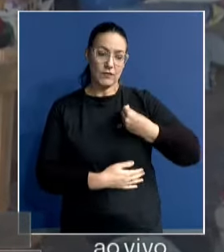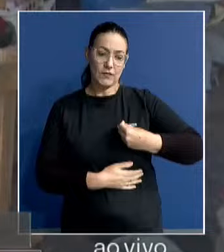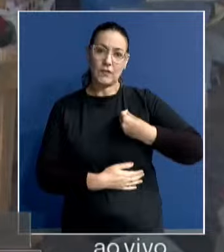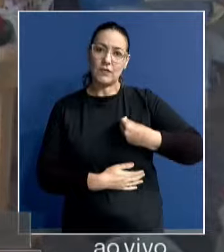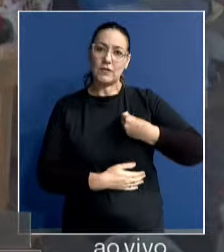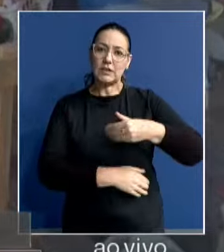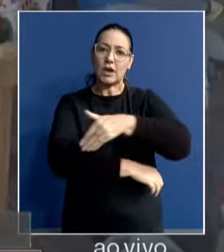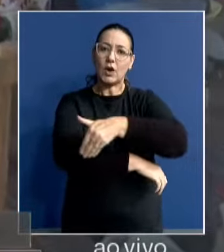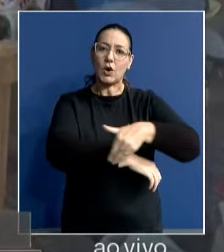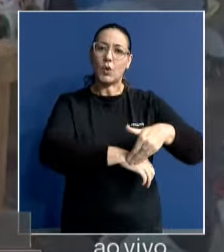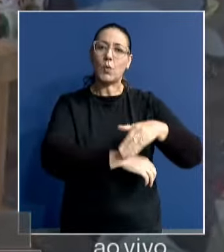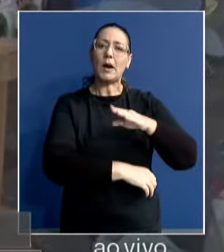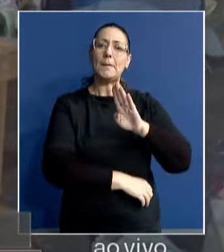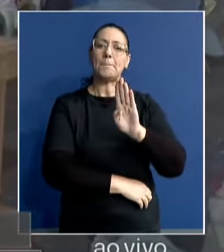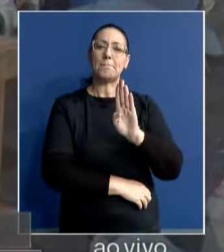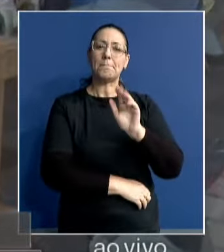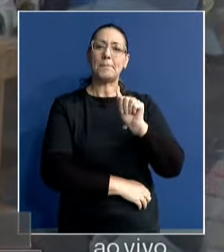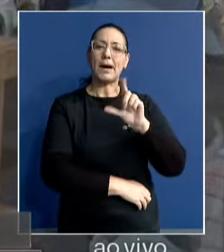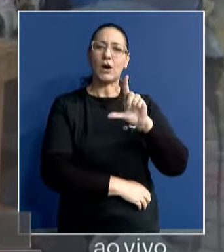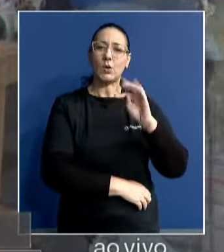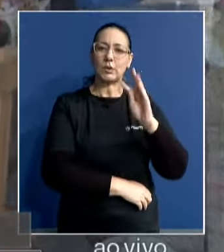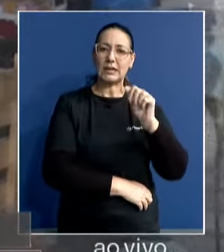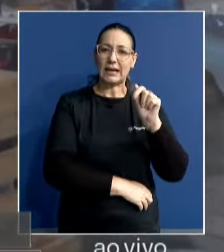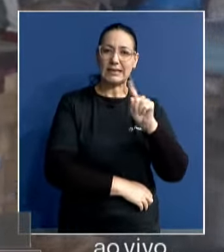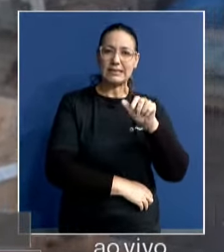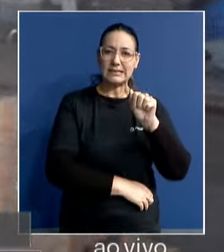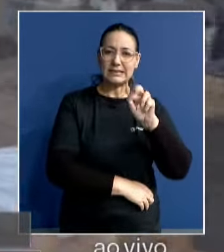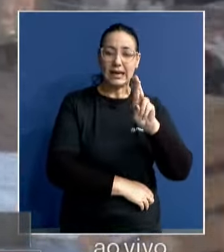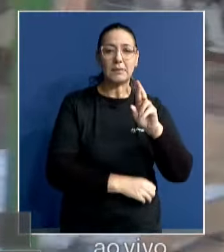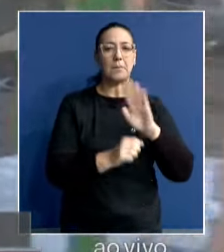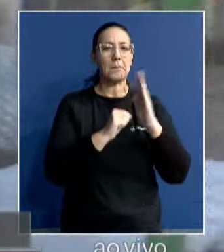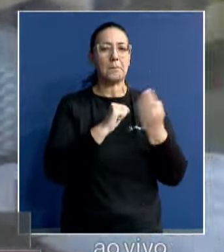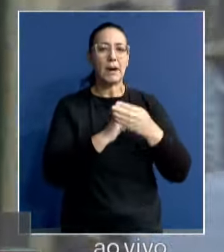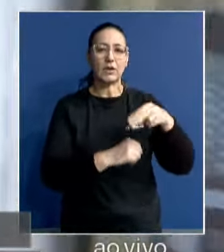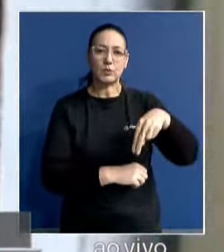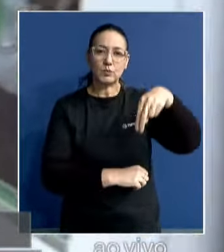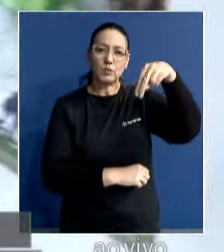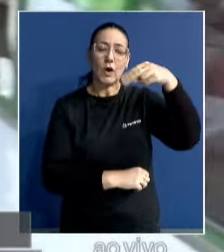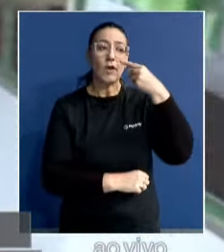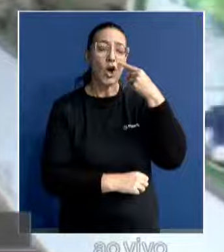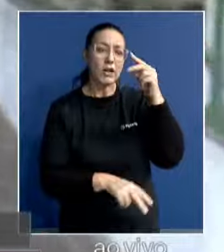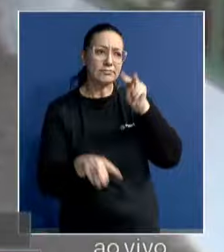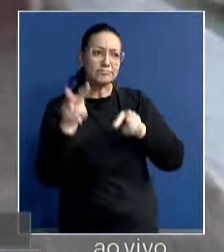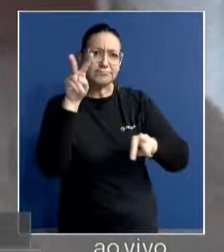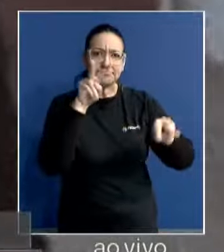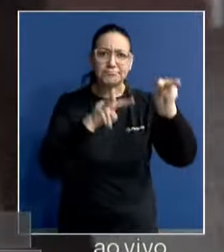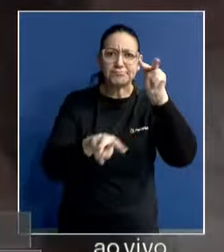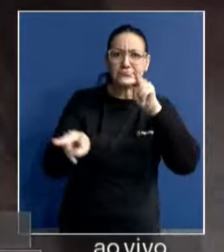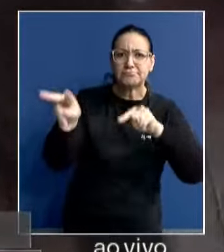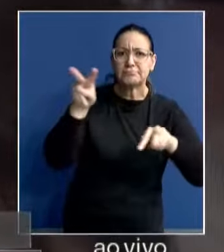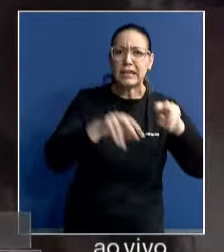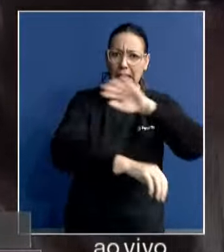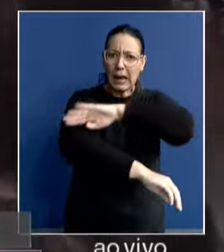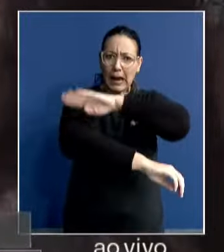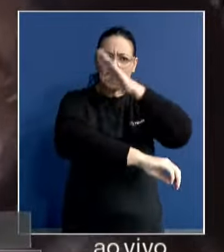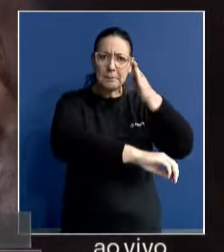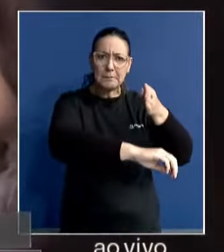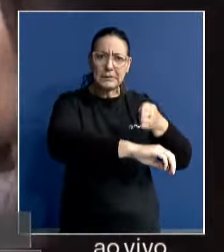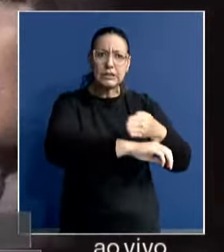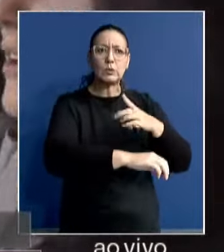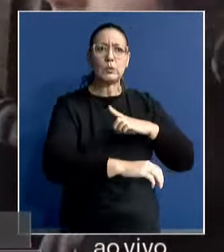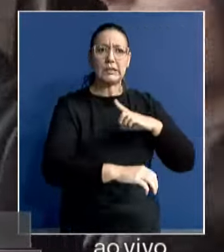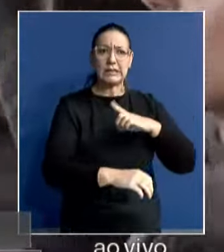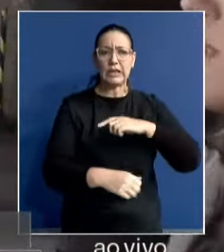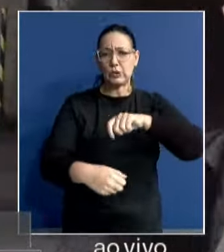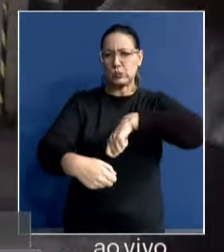Baltazar de Oliveira, Zona Norte aqui de Porto Alegre. Vocês vão poder ver aqui um pouco do abrigo. Aqui atrás a gente tem o pessoal do Cozinheiros